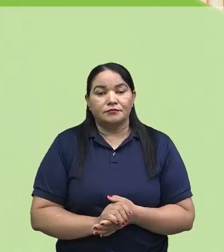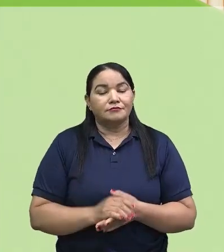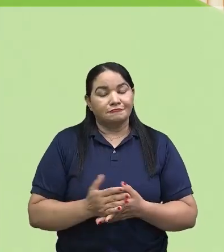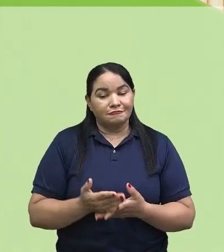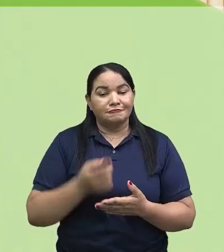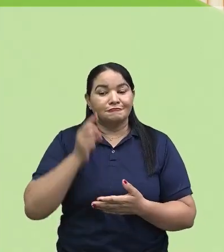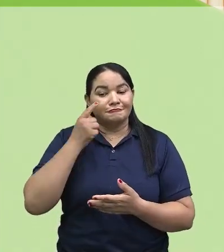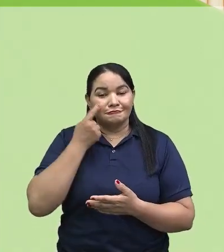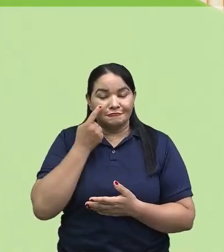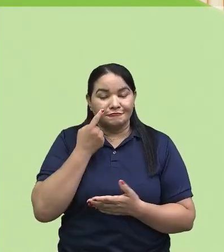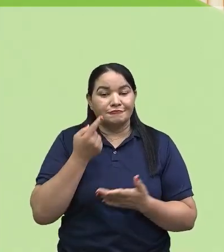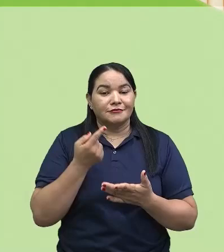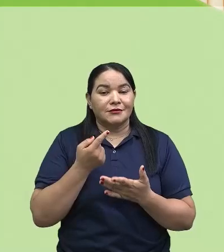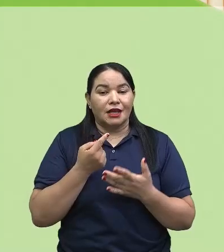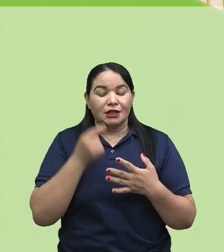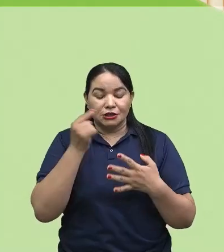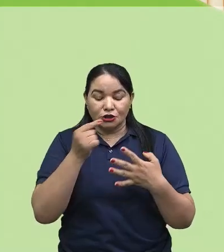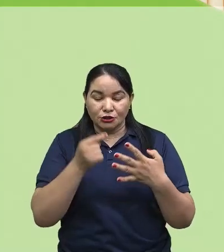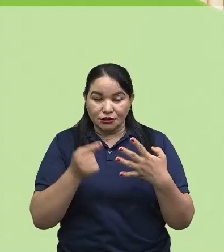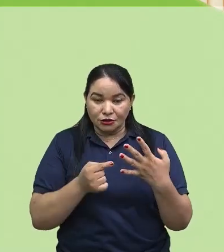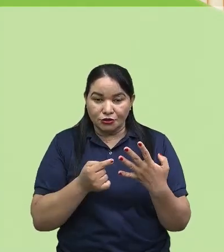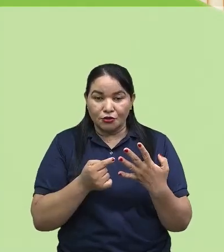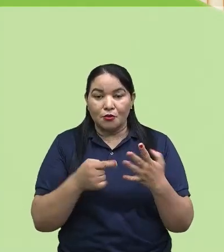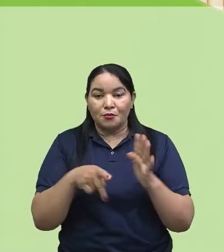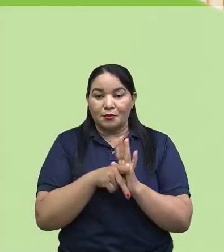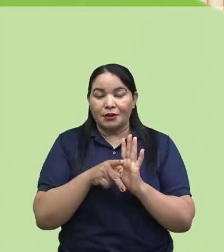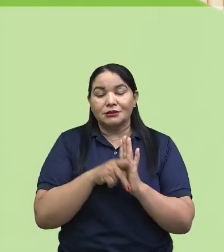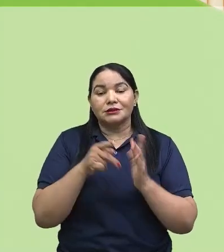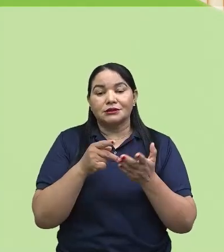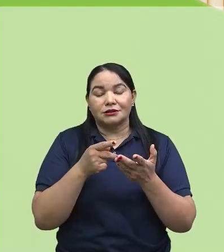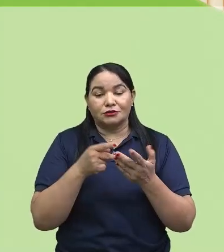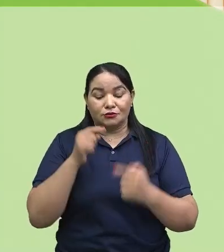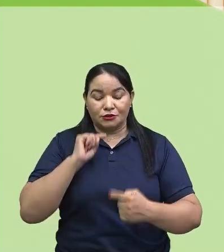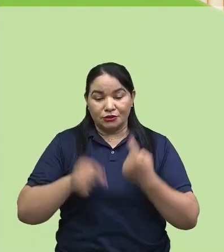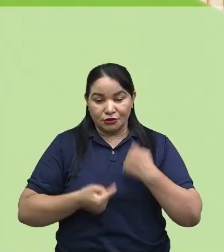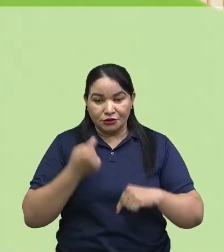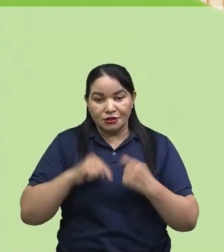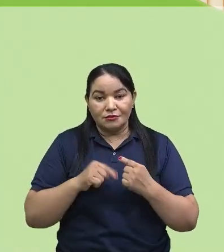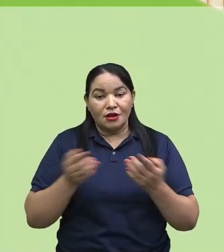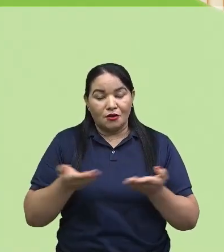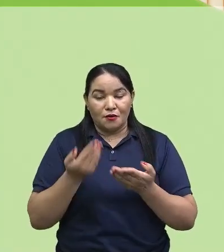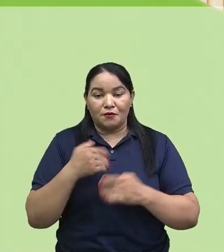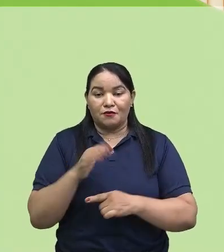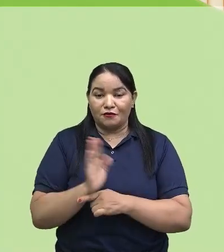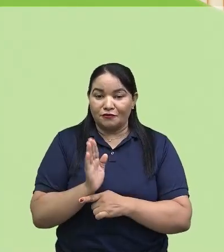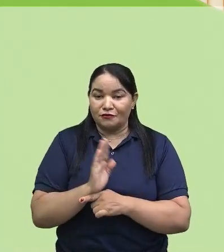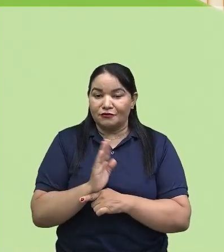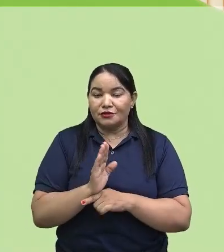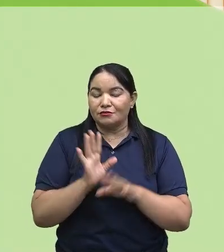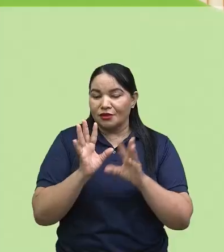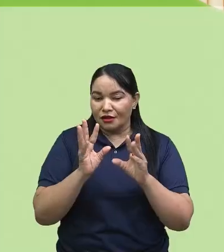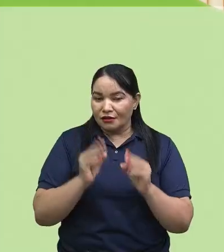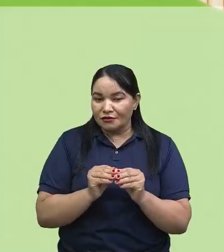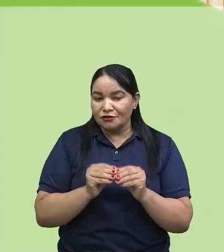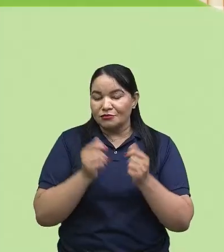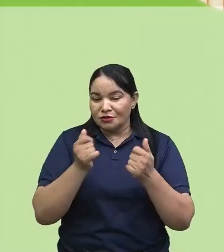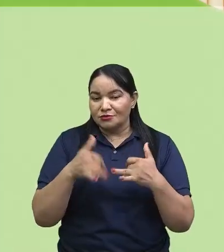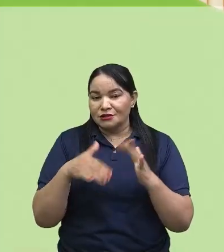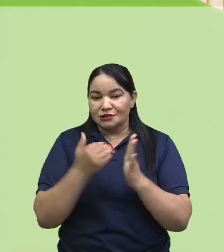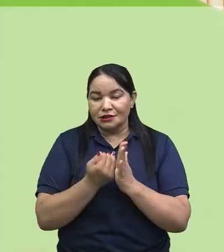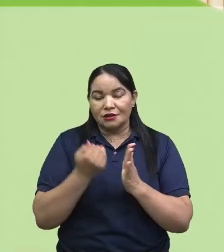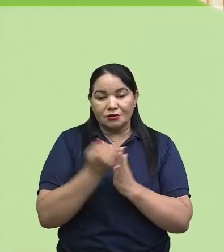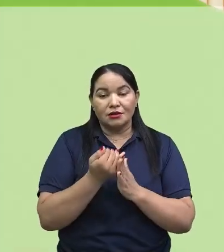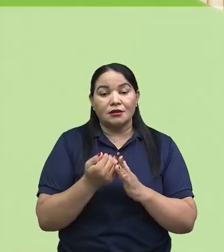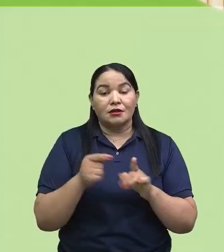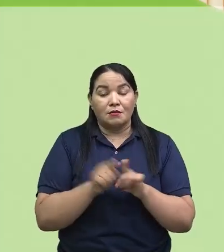aí as glândulas que fazem parte desse sistema e a gente trouxe um vídeo também que vai fazer um resumo aí pra gente sobre a